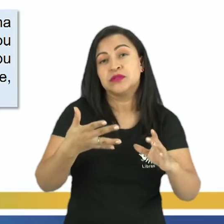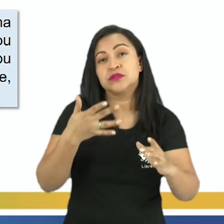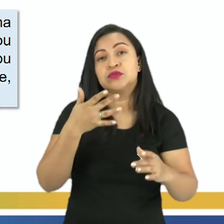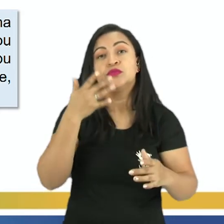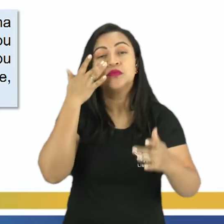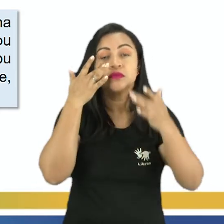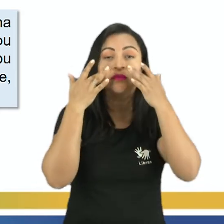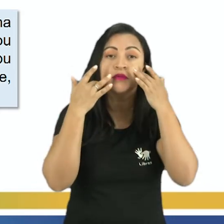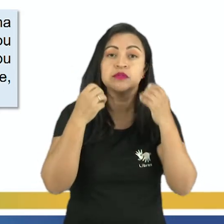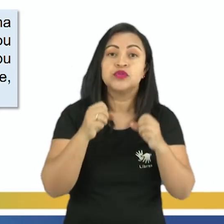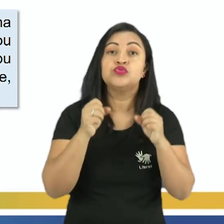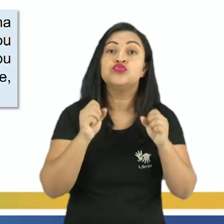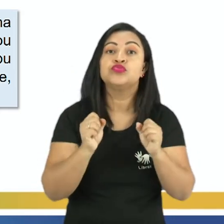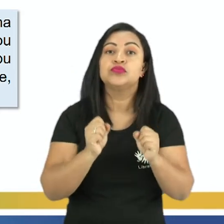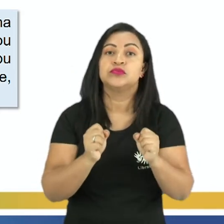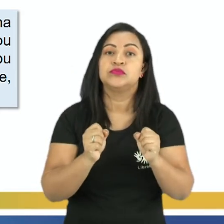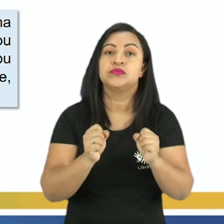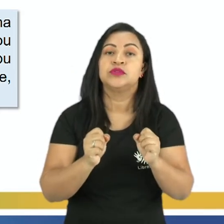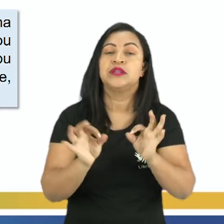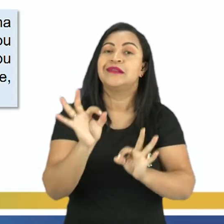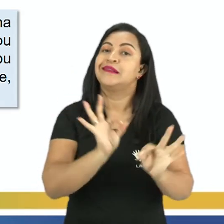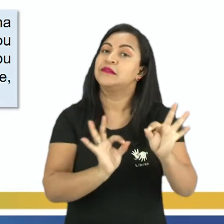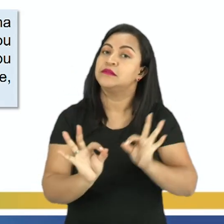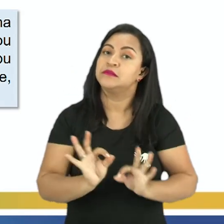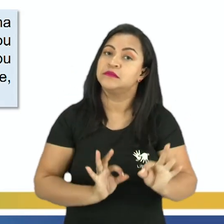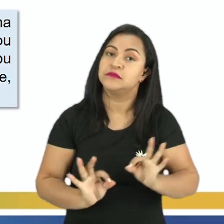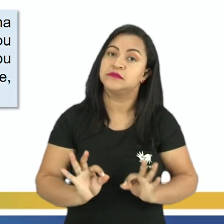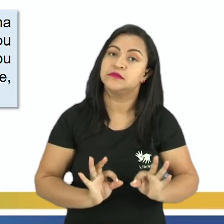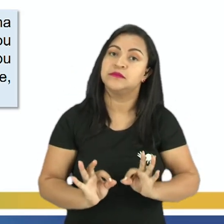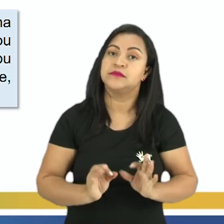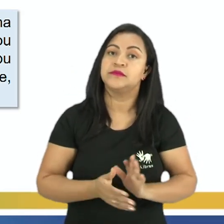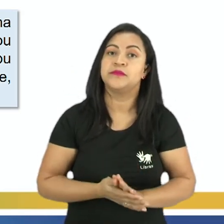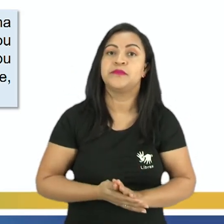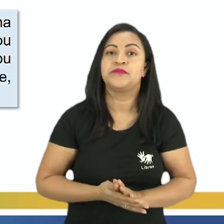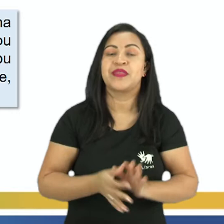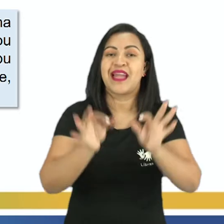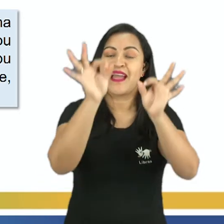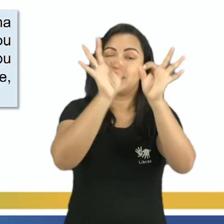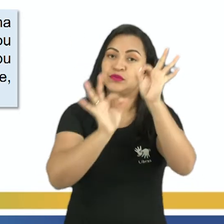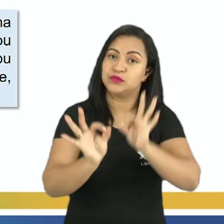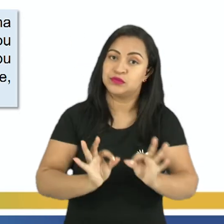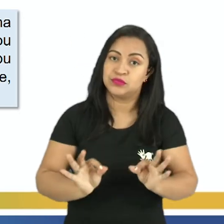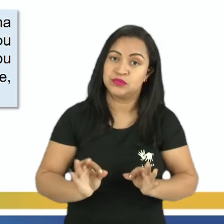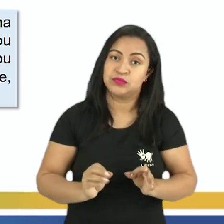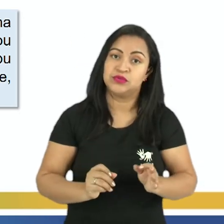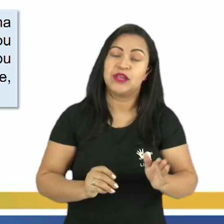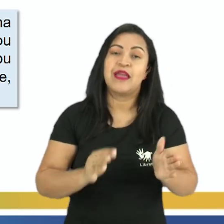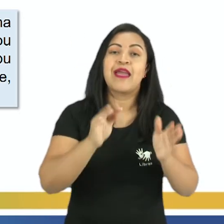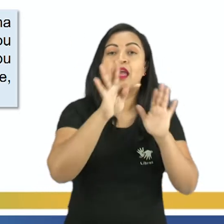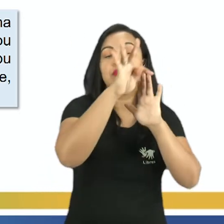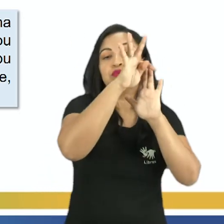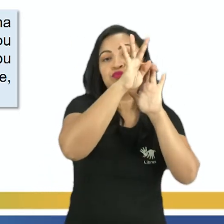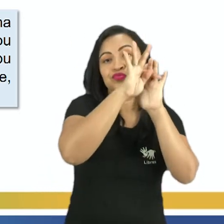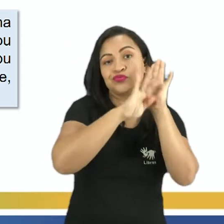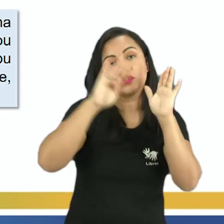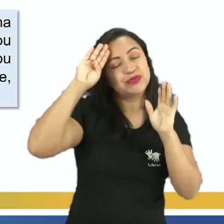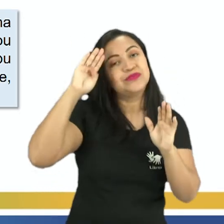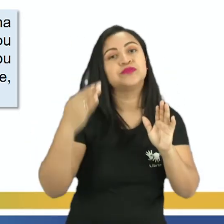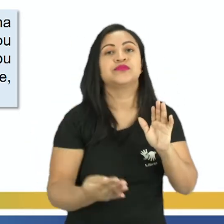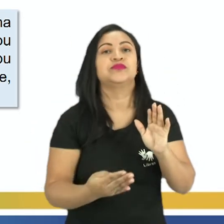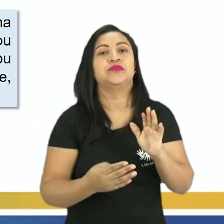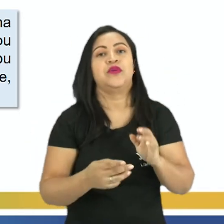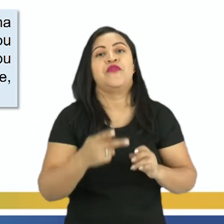podem ser colocados dentro da estrutura e as rubricas. A estrutura é o texto principal, que apresenta a fala